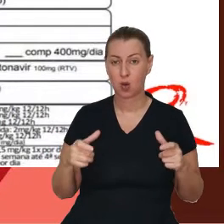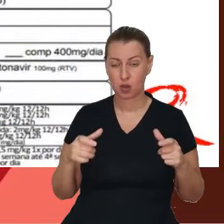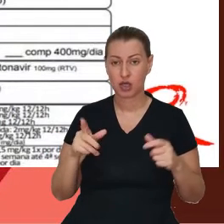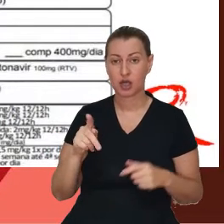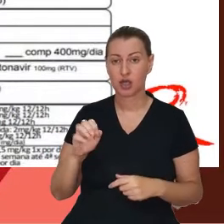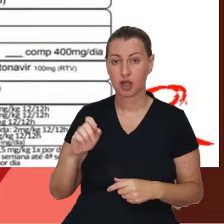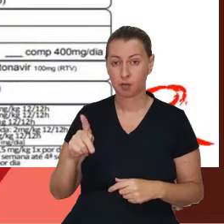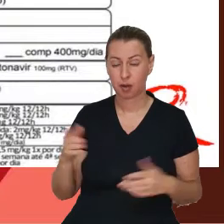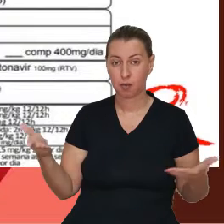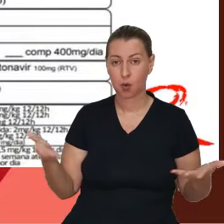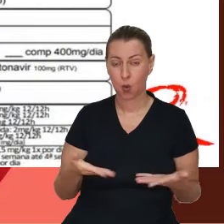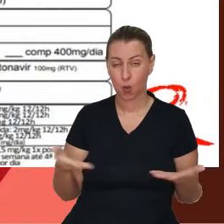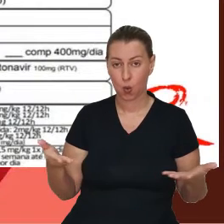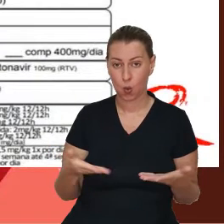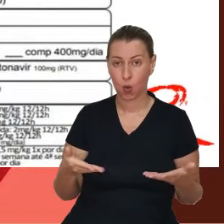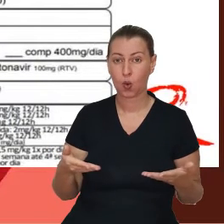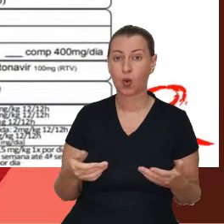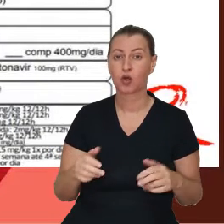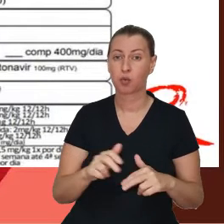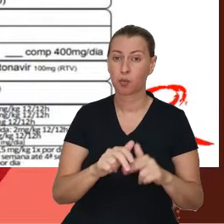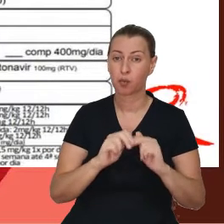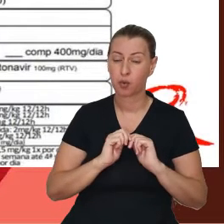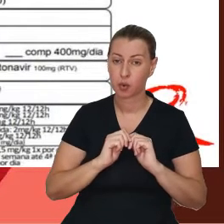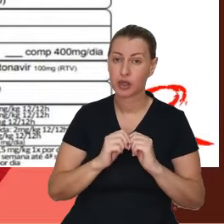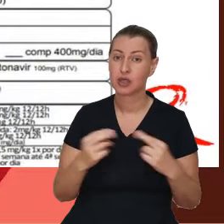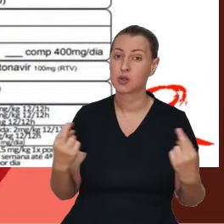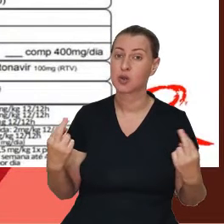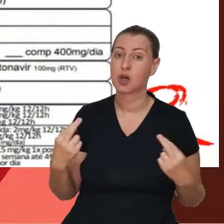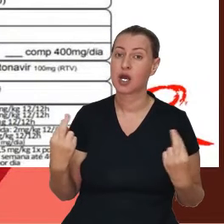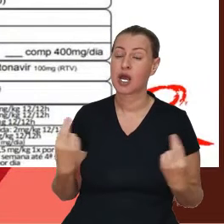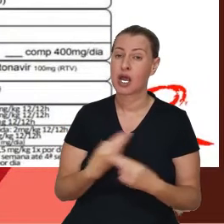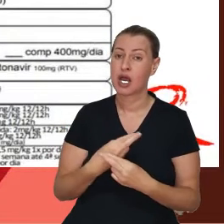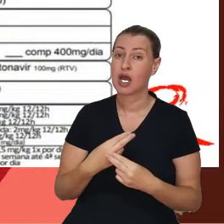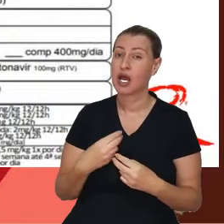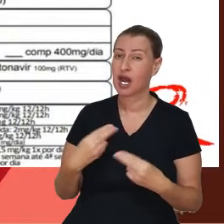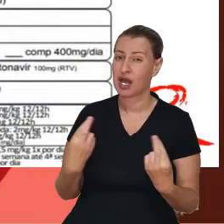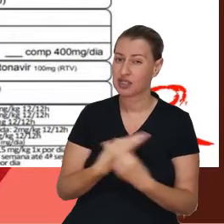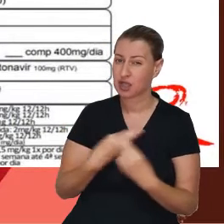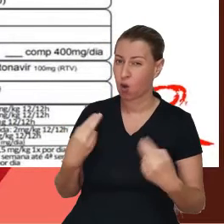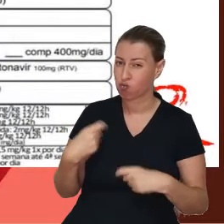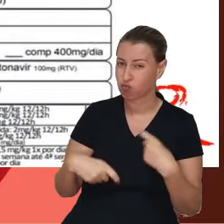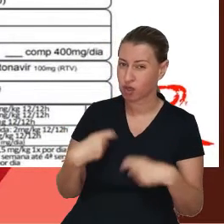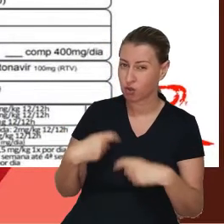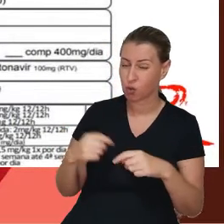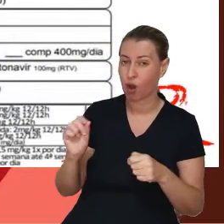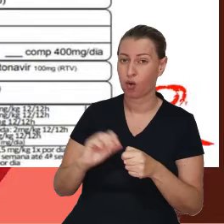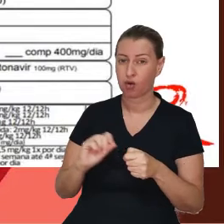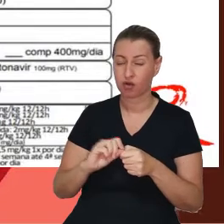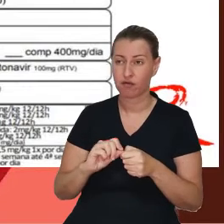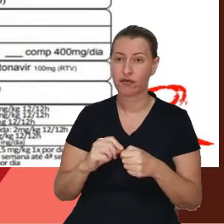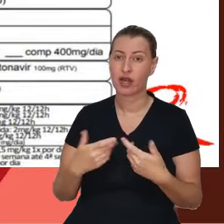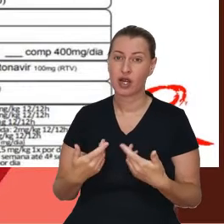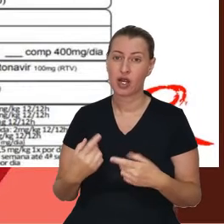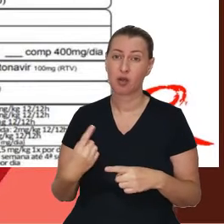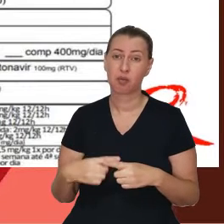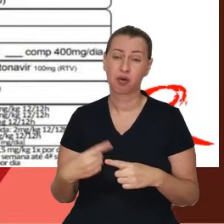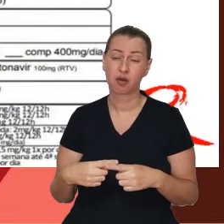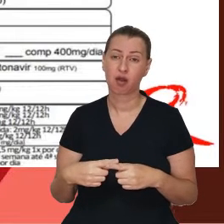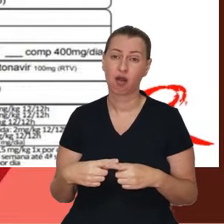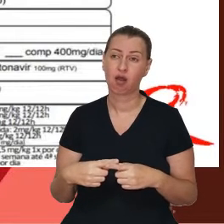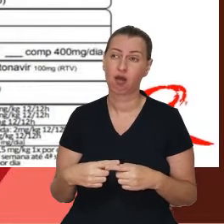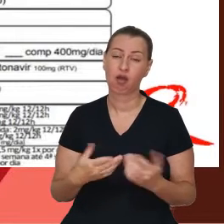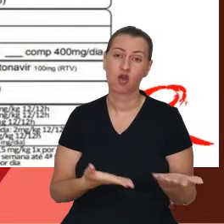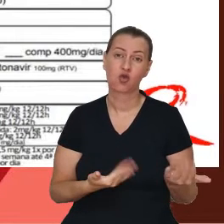PEPs hoje são em função de relação sexual consentida, então são relativamente jovens, sem